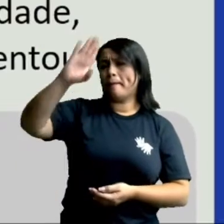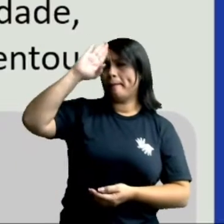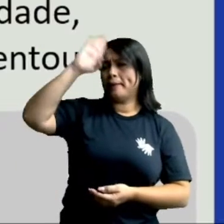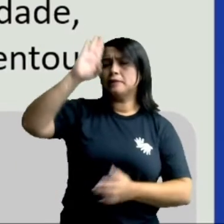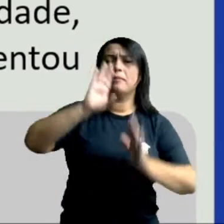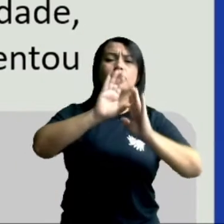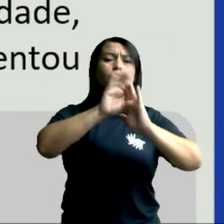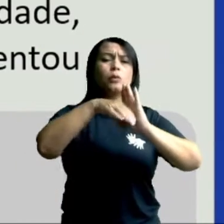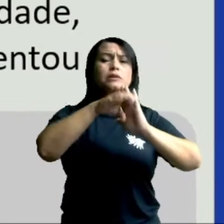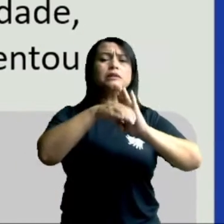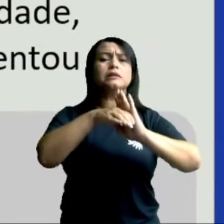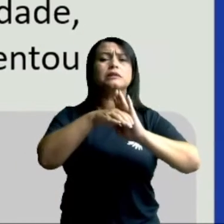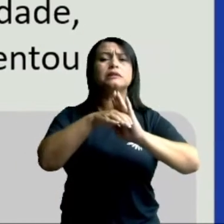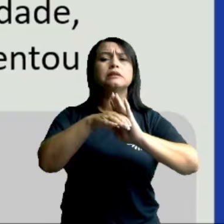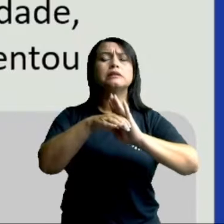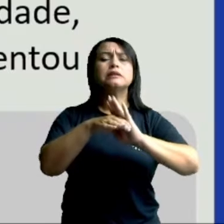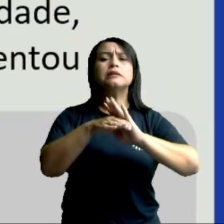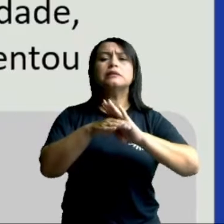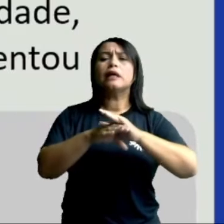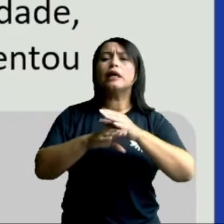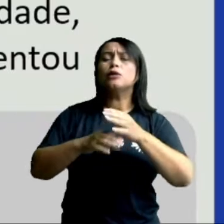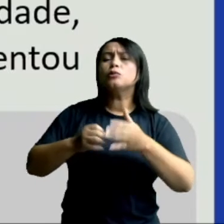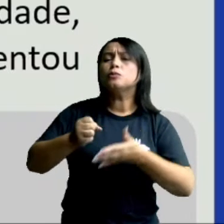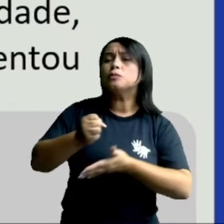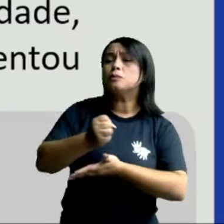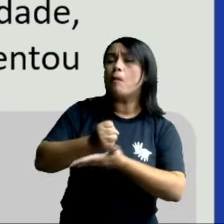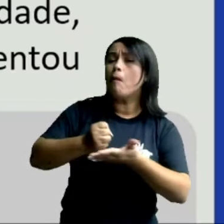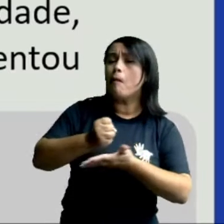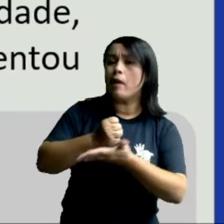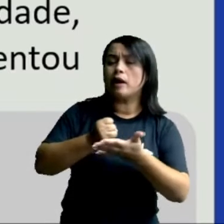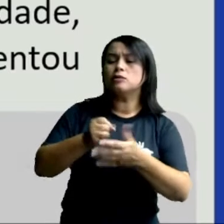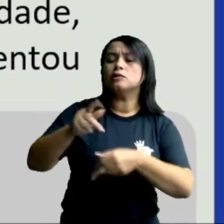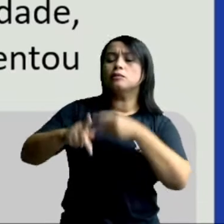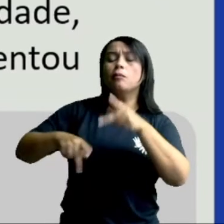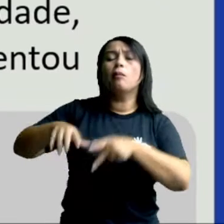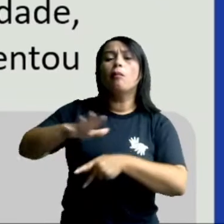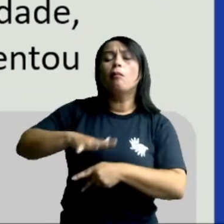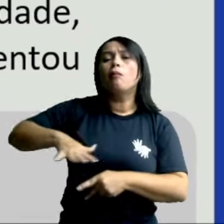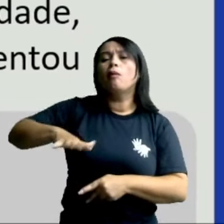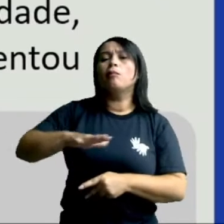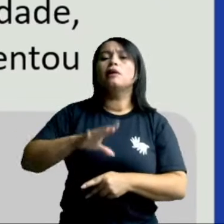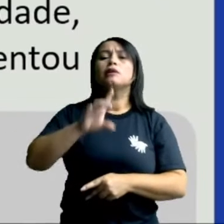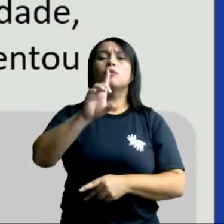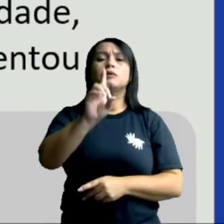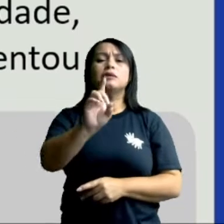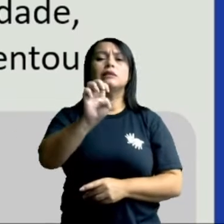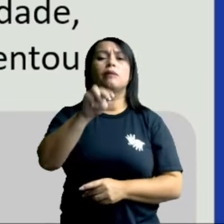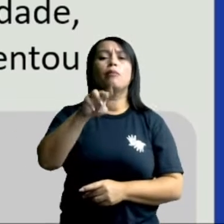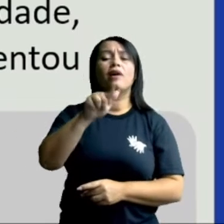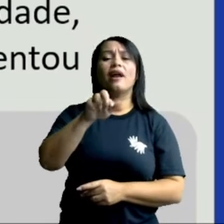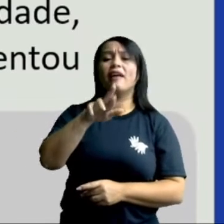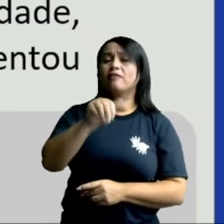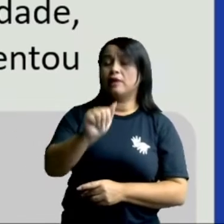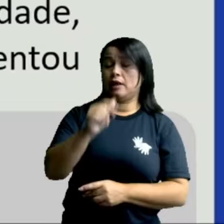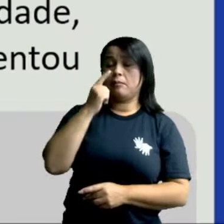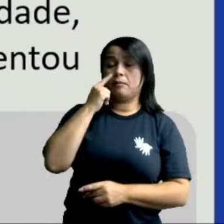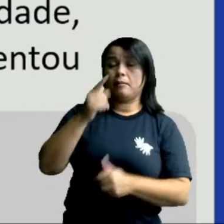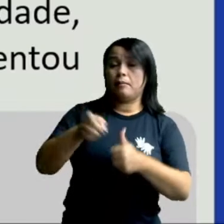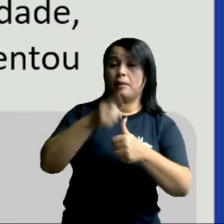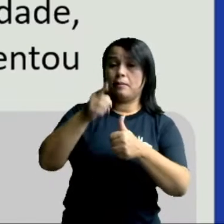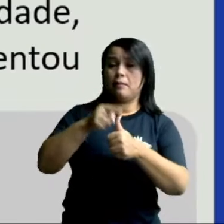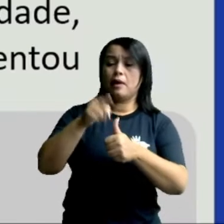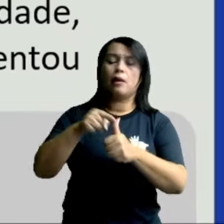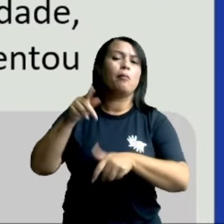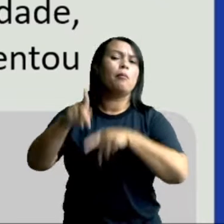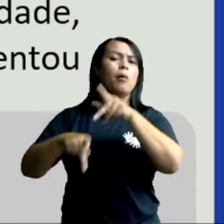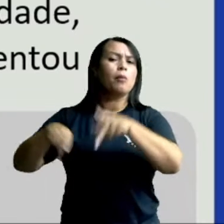Principais conceitos básicos de população, né? De demografia. Primeiro a gente vai para a população absoluta, que